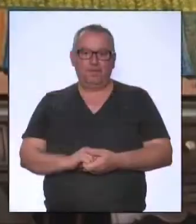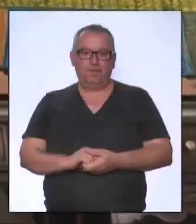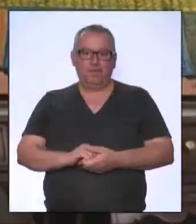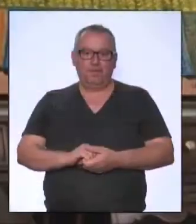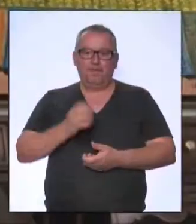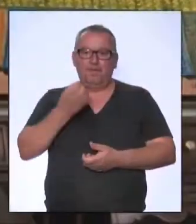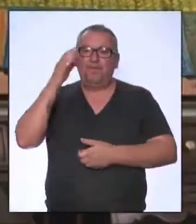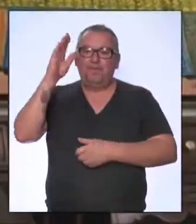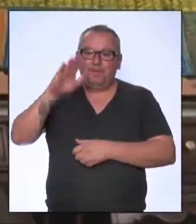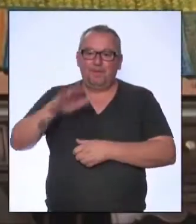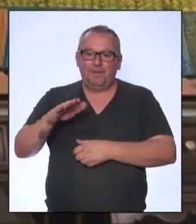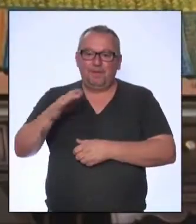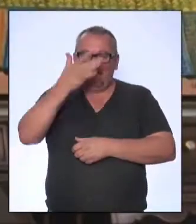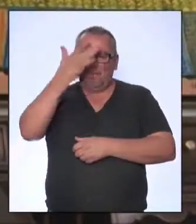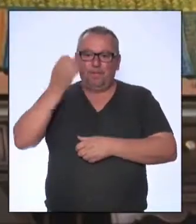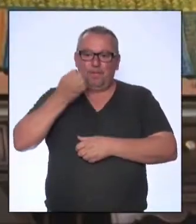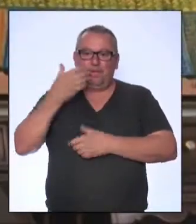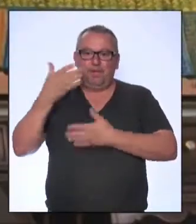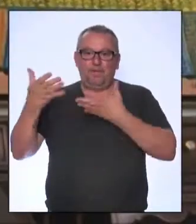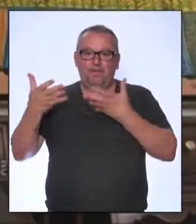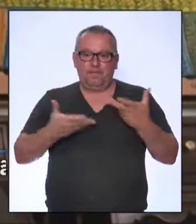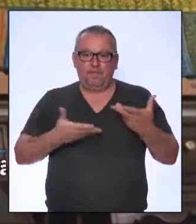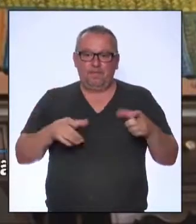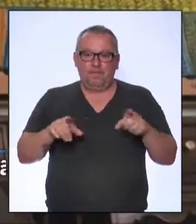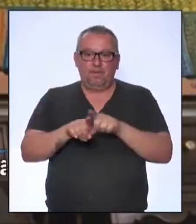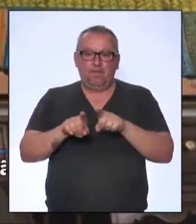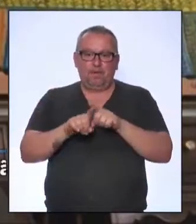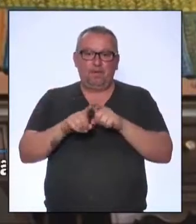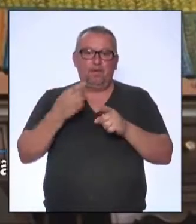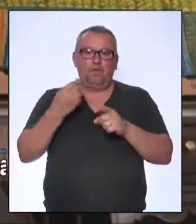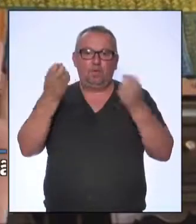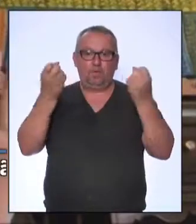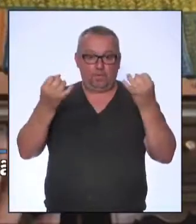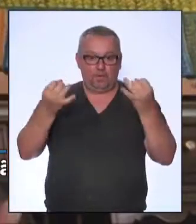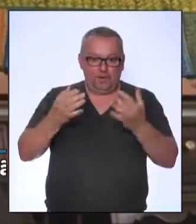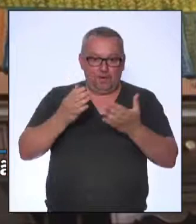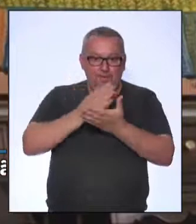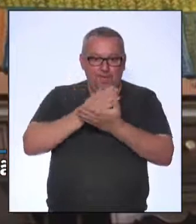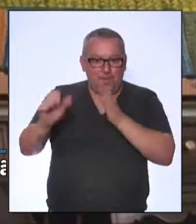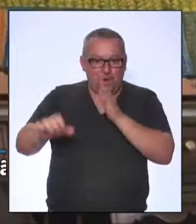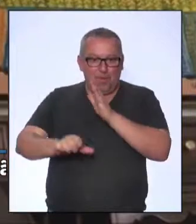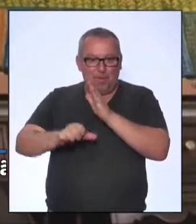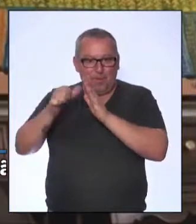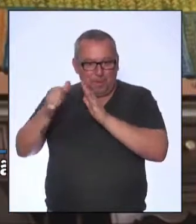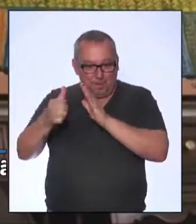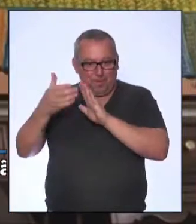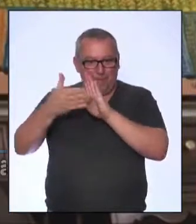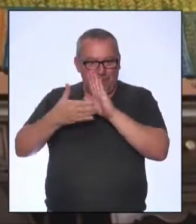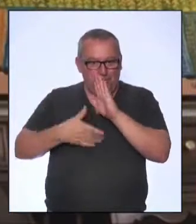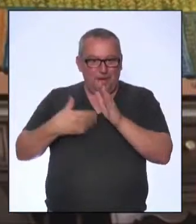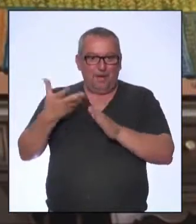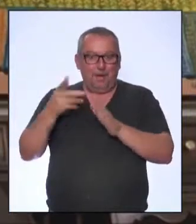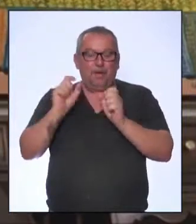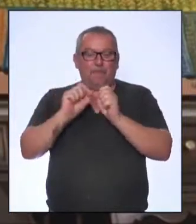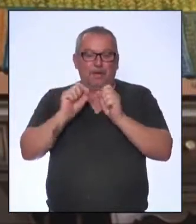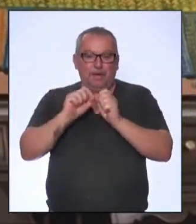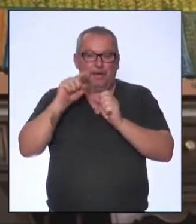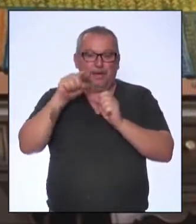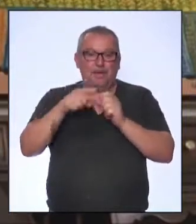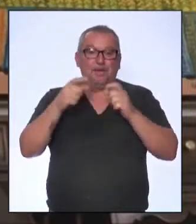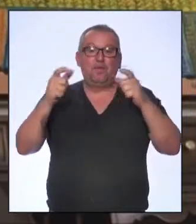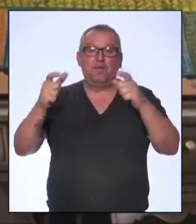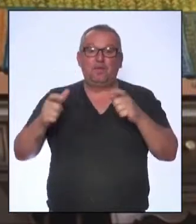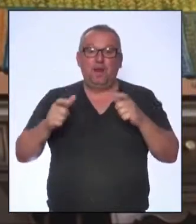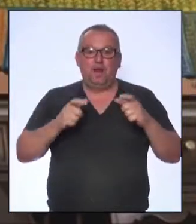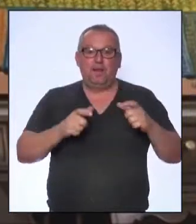Boa tarde a todos, sejam bem-vindos. Conforme eu já disse desde o primeiro programa, eu quero muito fazer desse